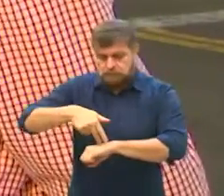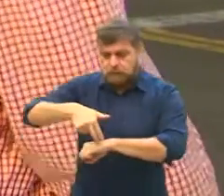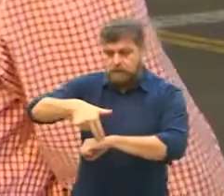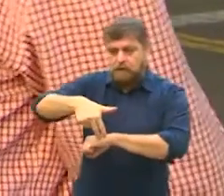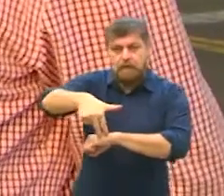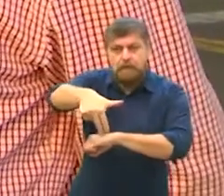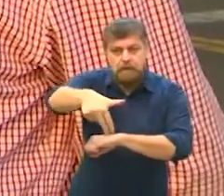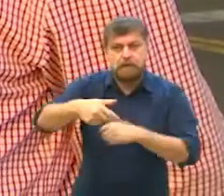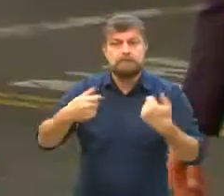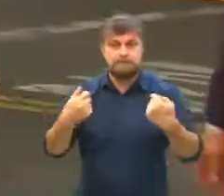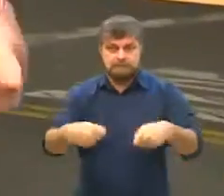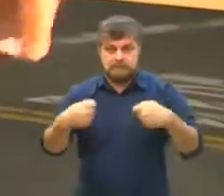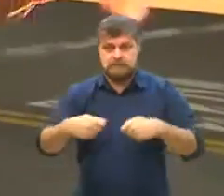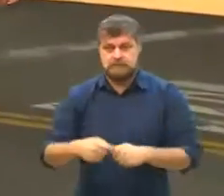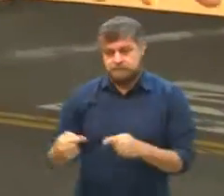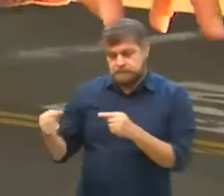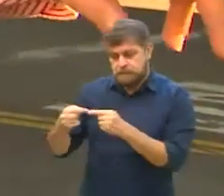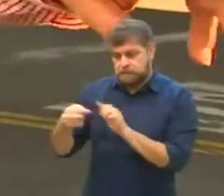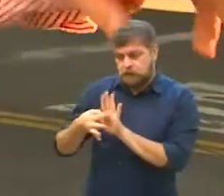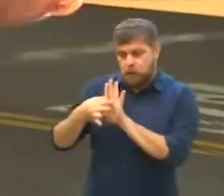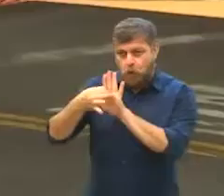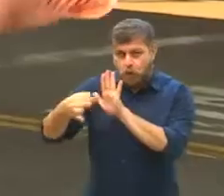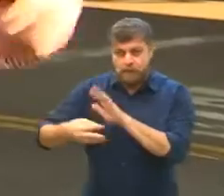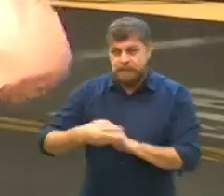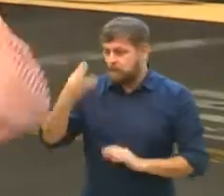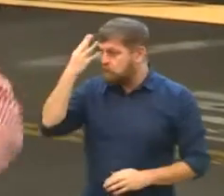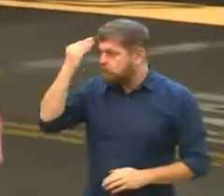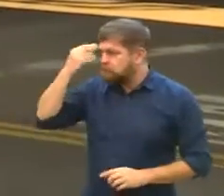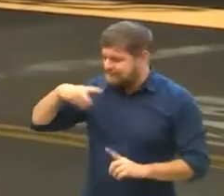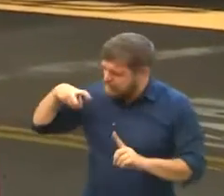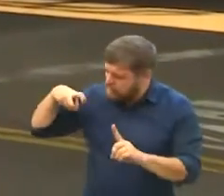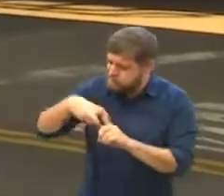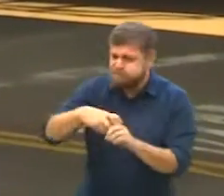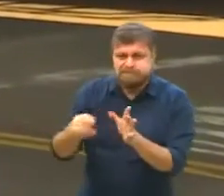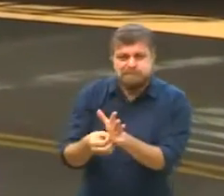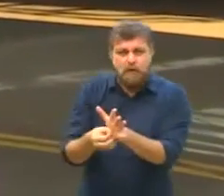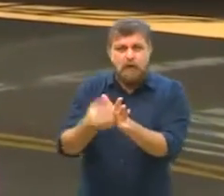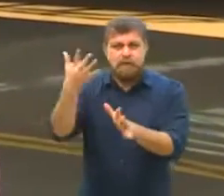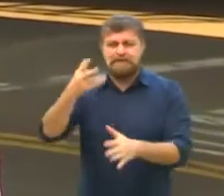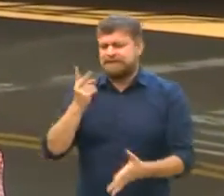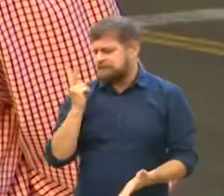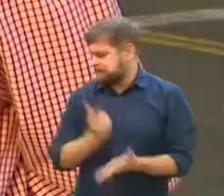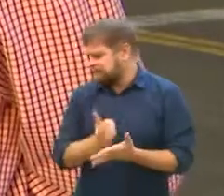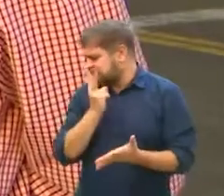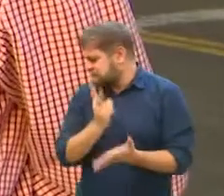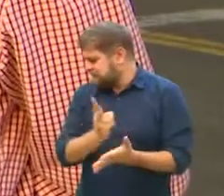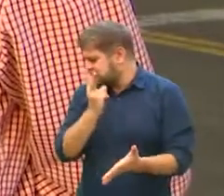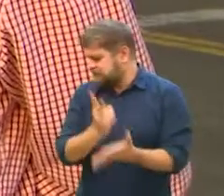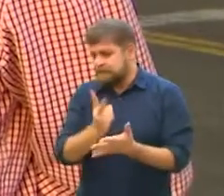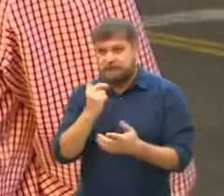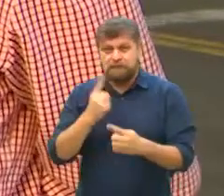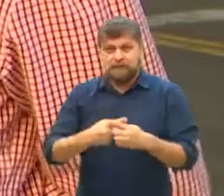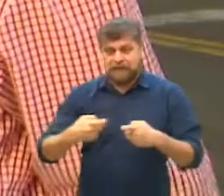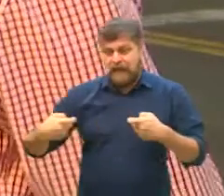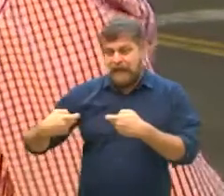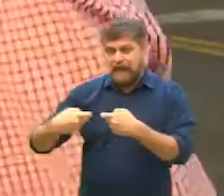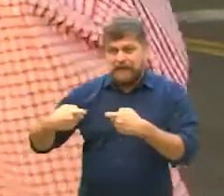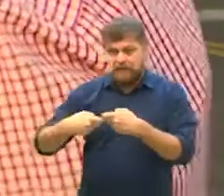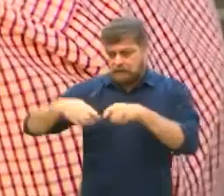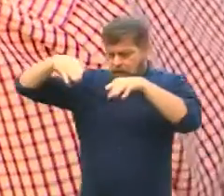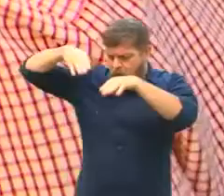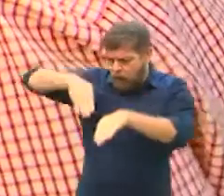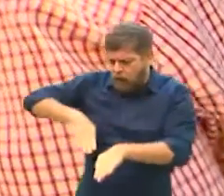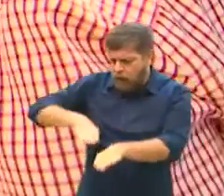urgente e faixa de pedestre. De acordo com o parlamentar, os acidentes são constantes. O acidente direto,